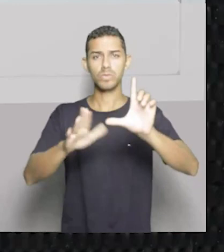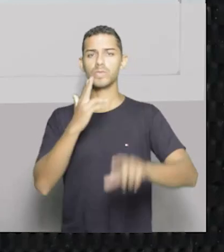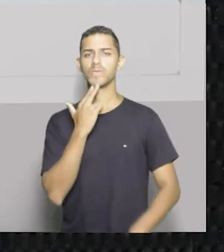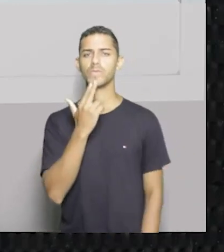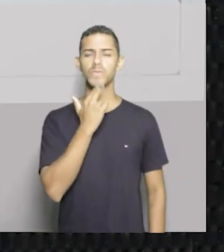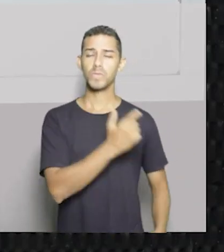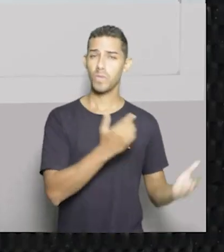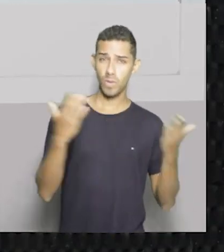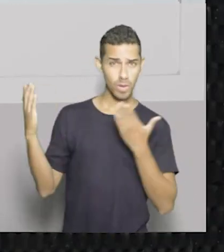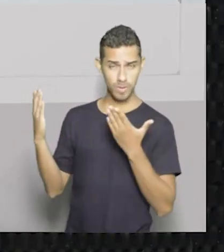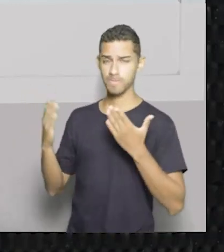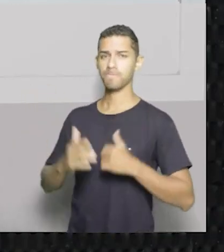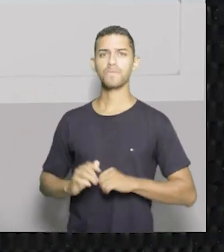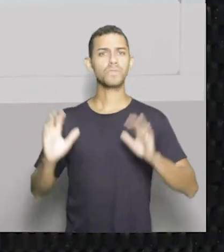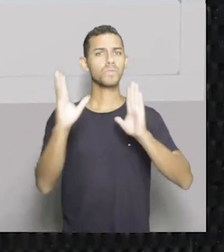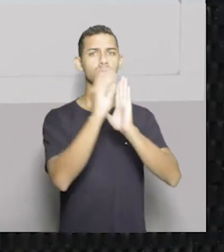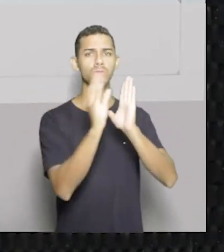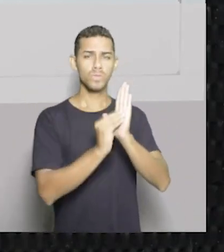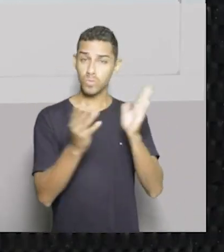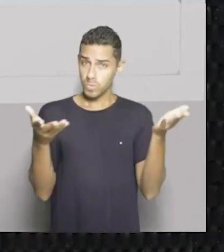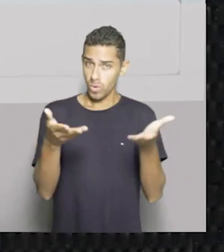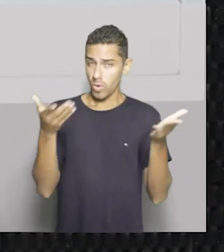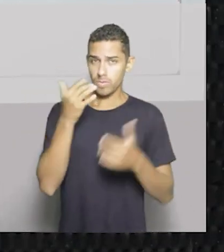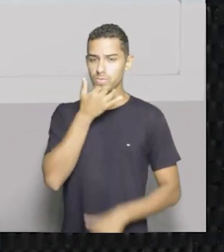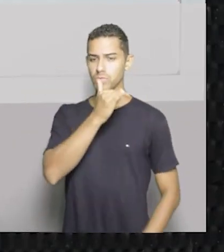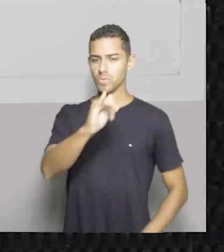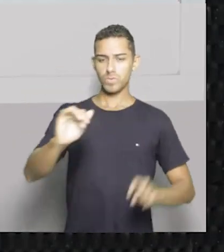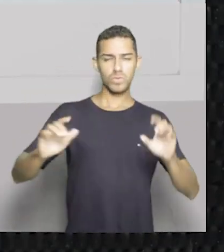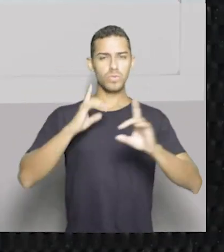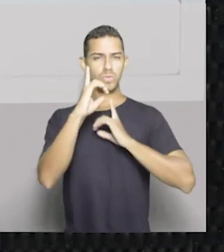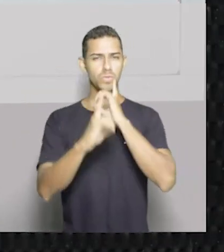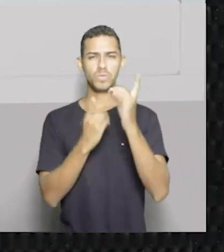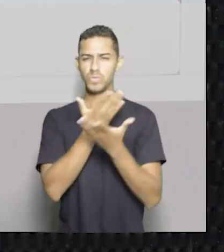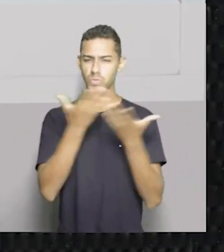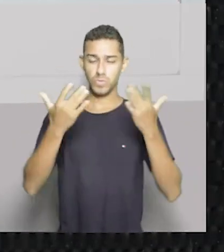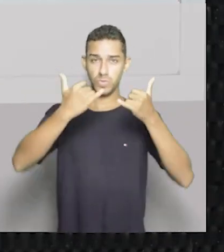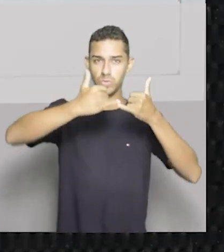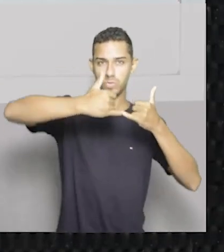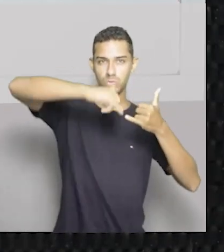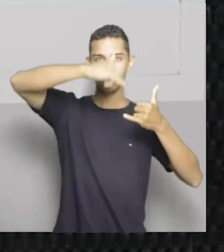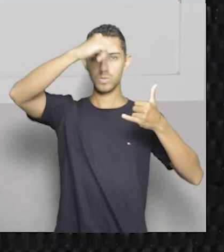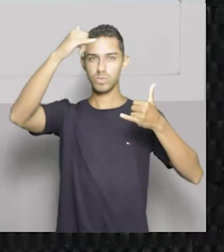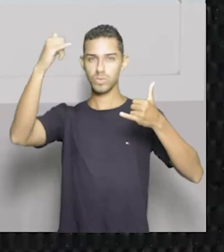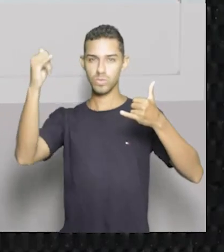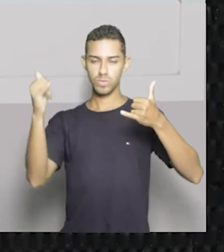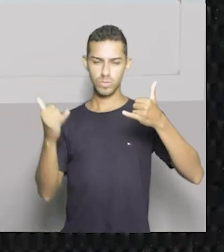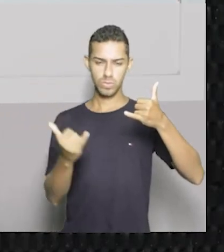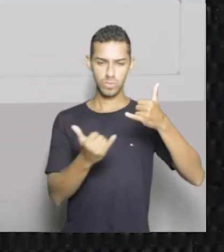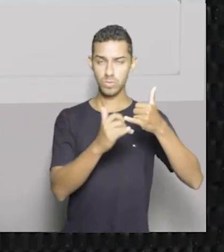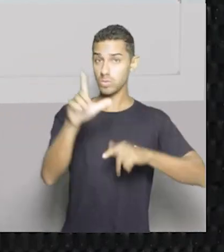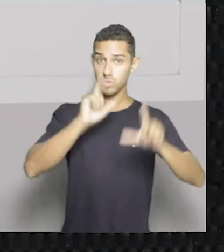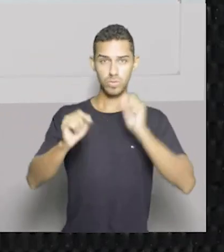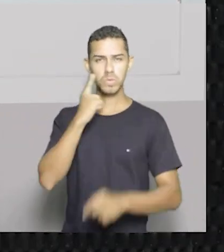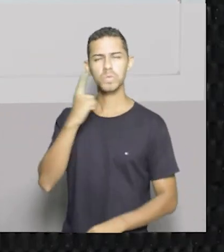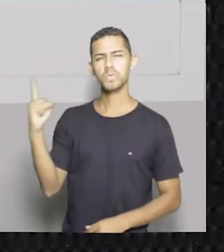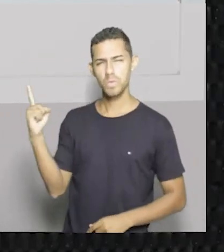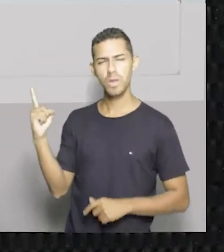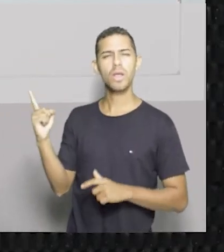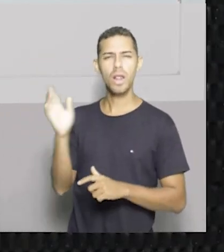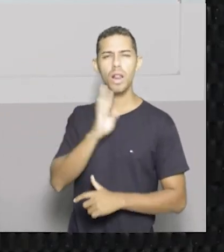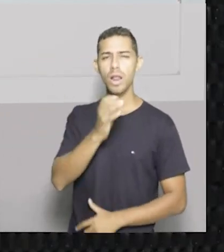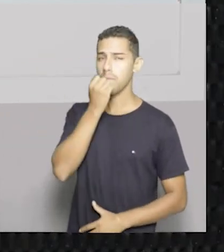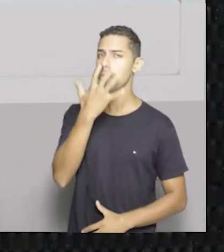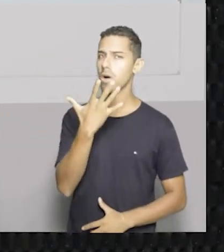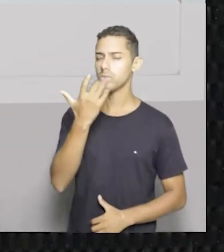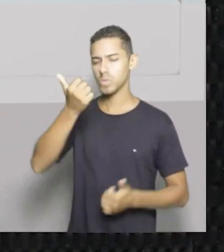tá? Conteúdo de hoje, elerodinâmica, circuitos elétricos. Escolhi um circuitozinho bem legal